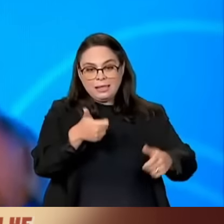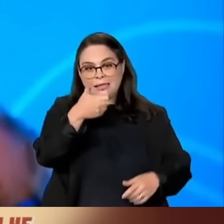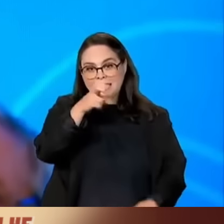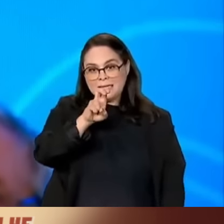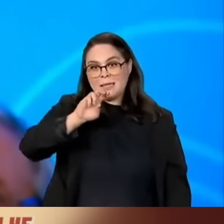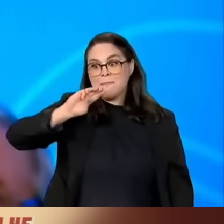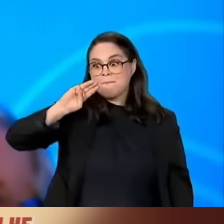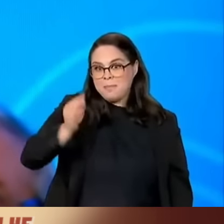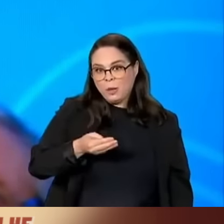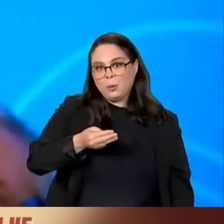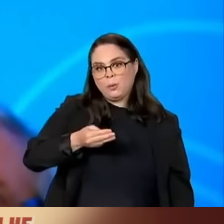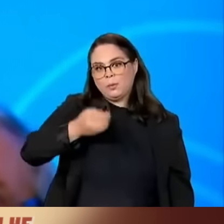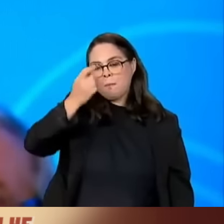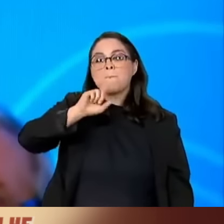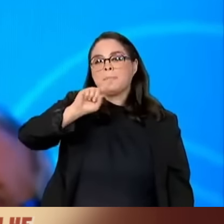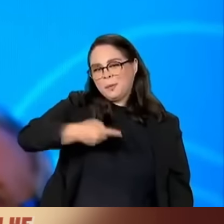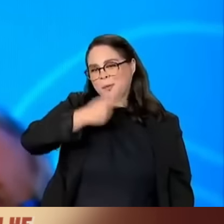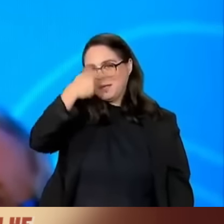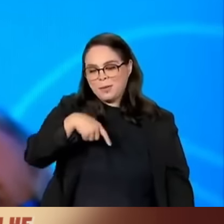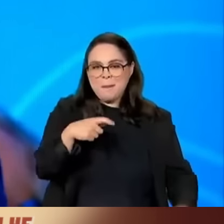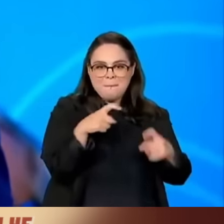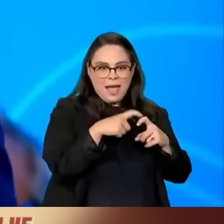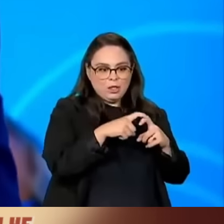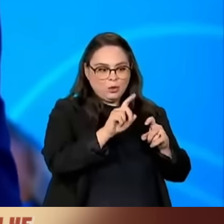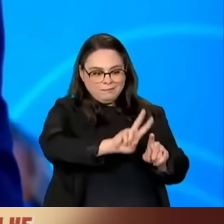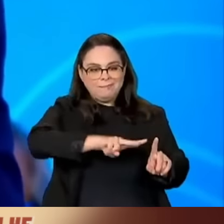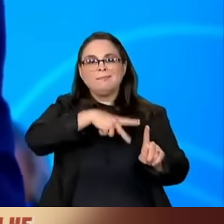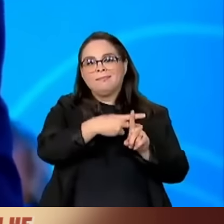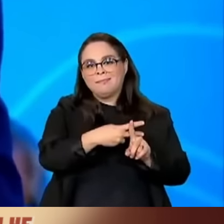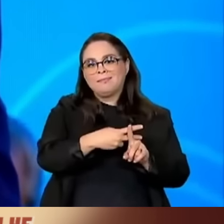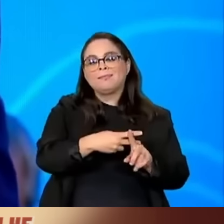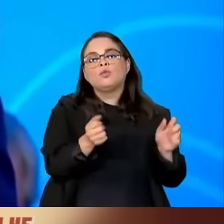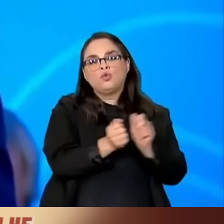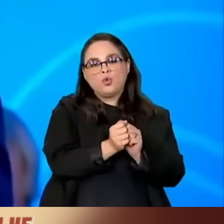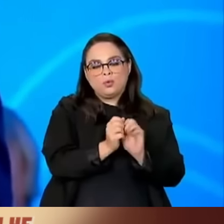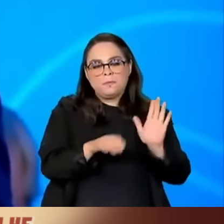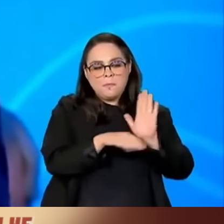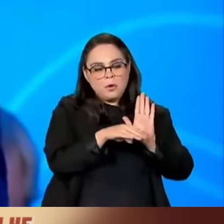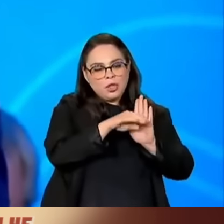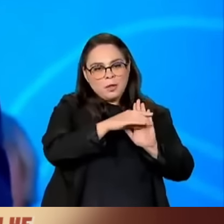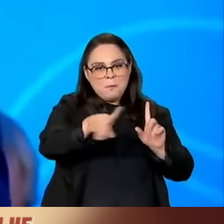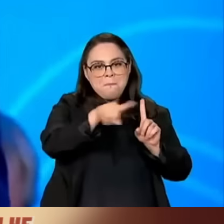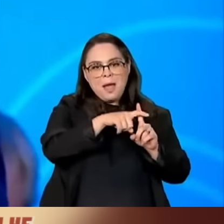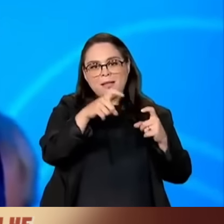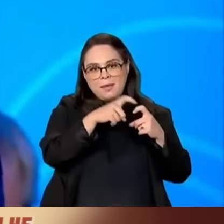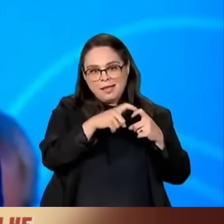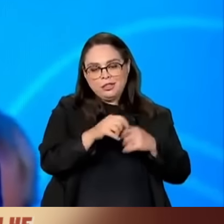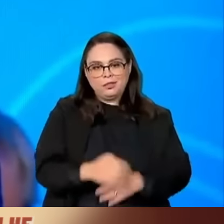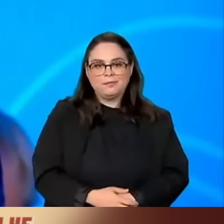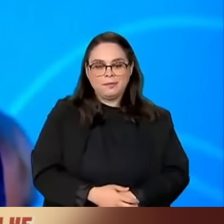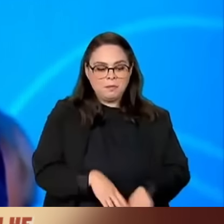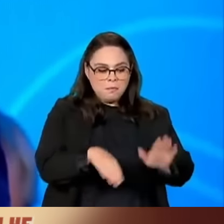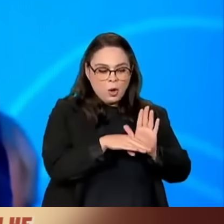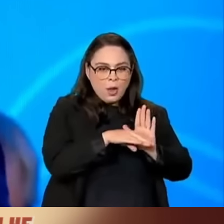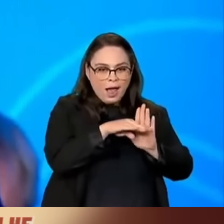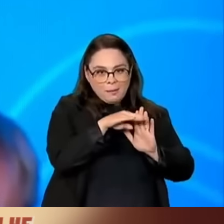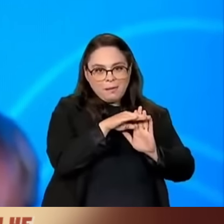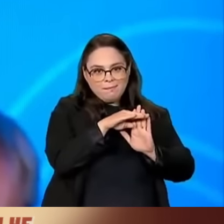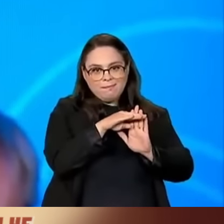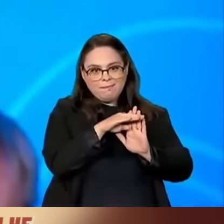mil médicos a mais, com a ministra Nízia, no Mais Médicos, programa de especialistas,